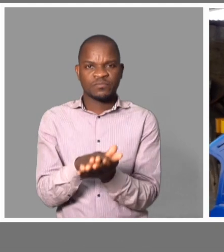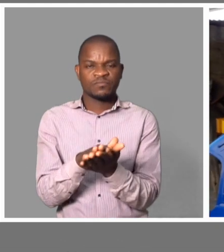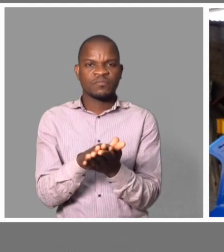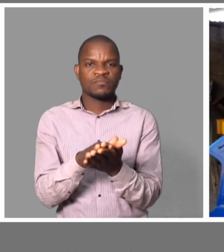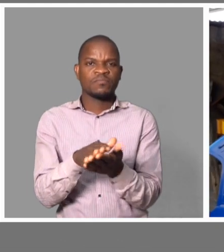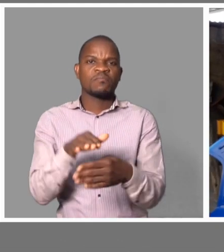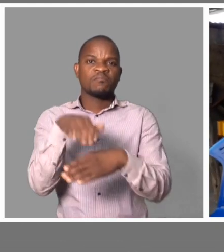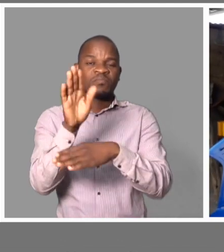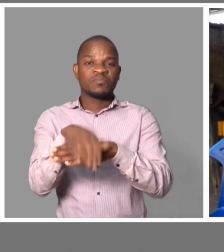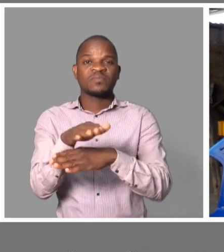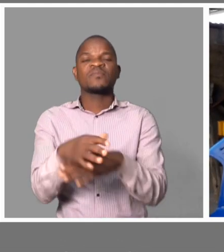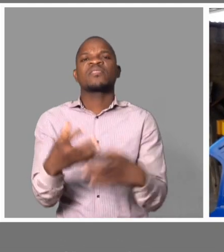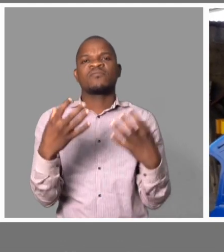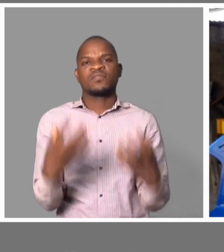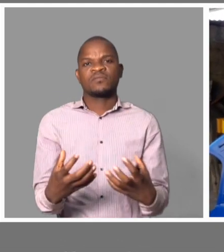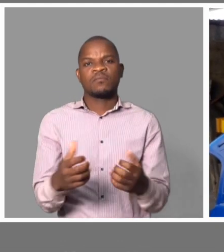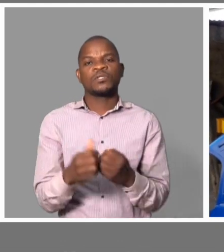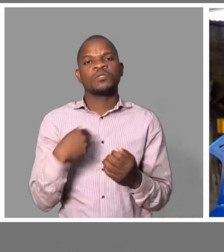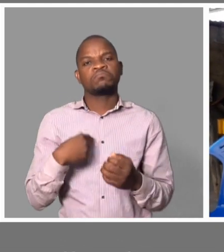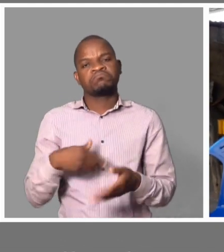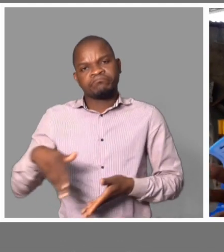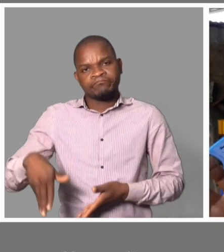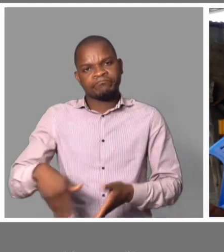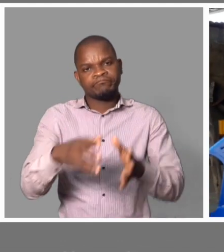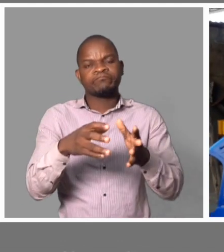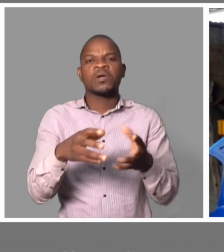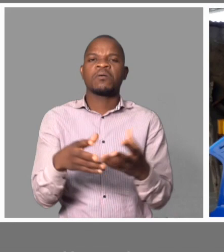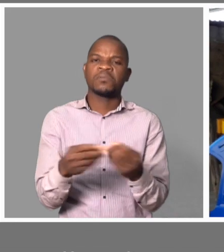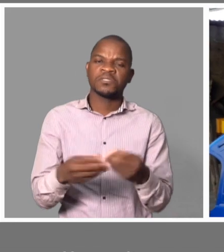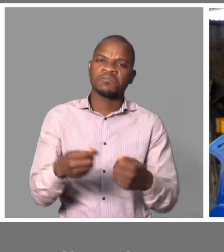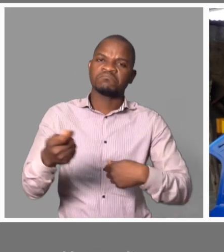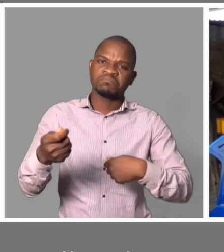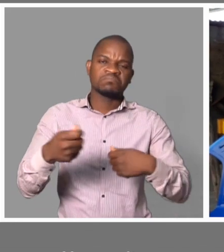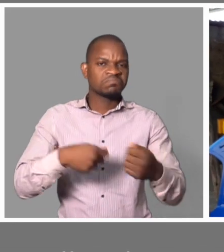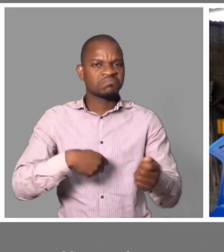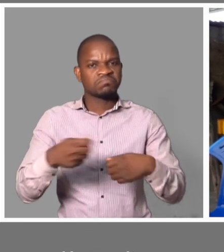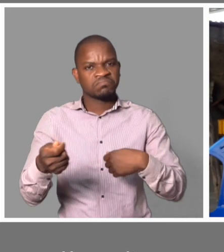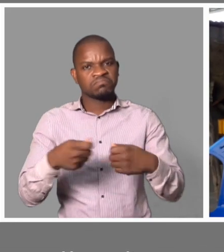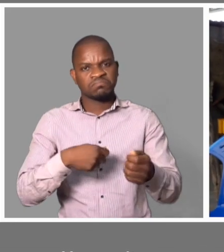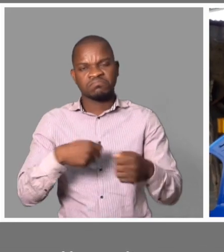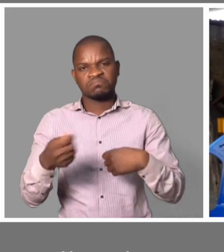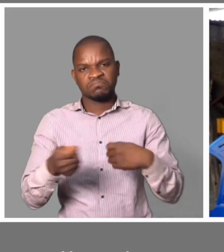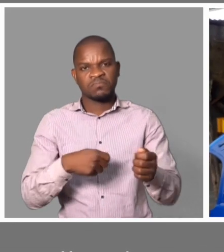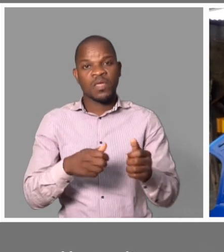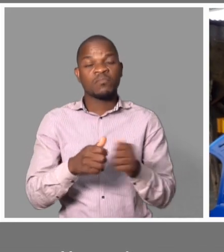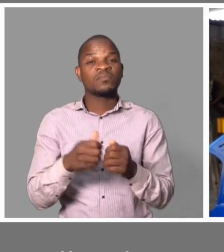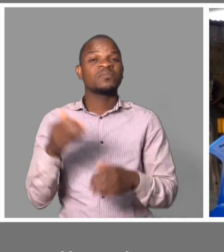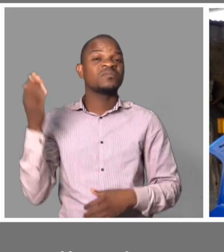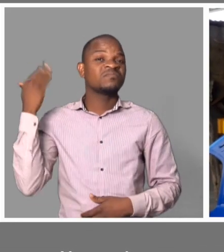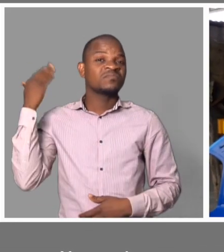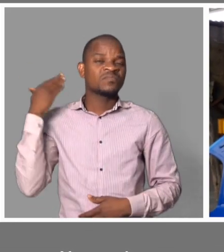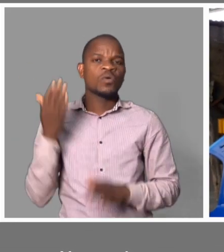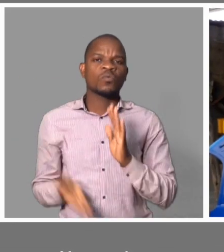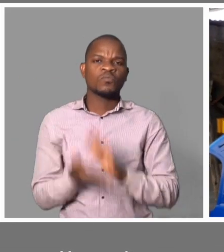como esse aqui, como uma parada para esse, eu sou armada na rua. Comecei de um ansel. Naquela